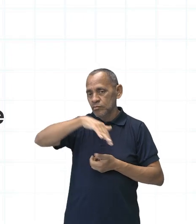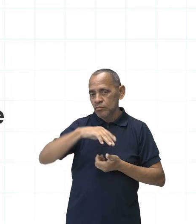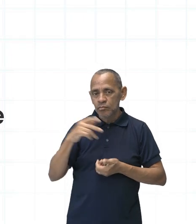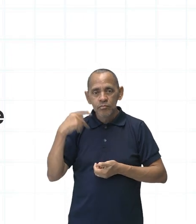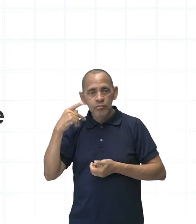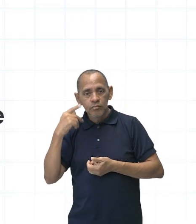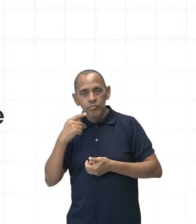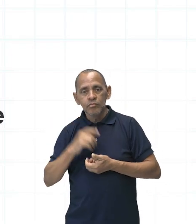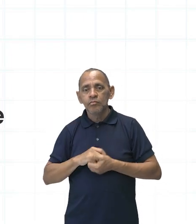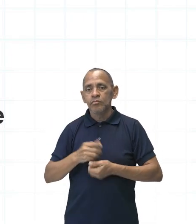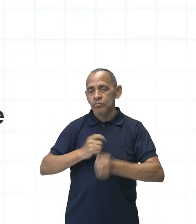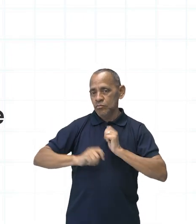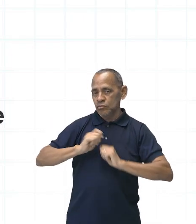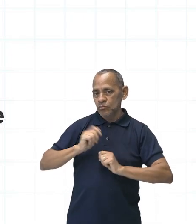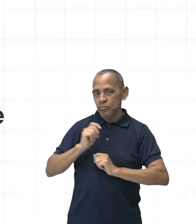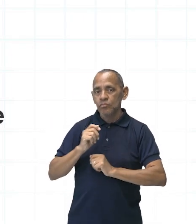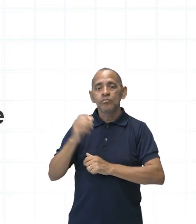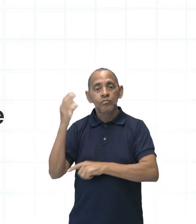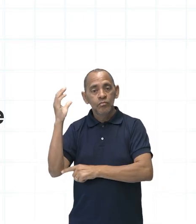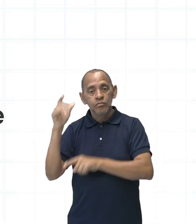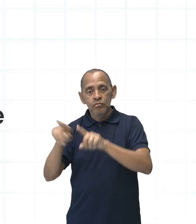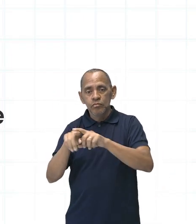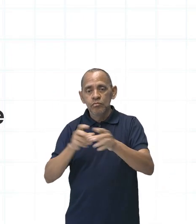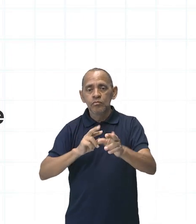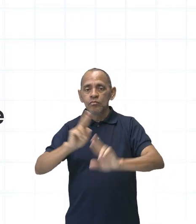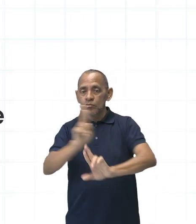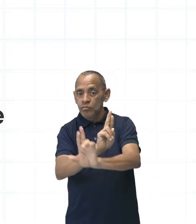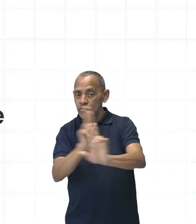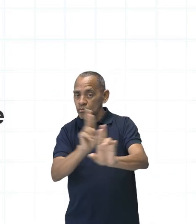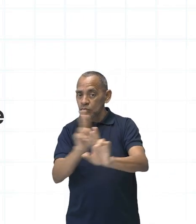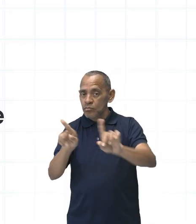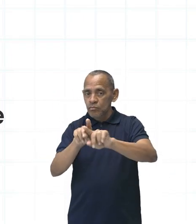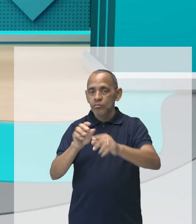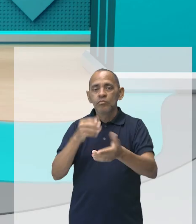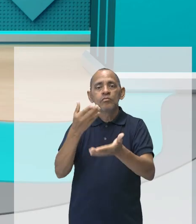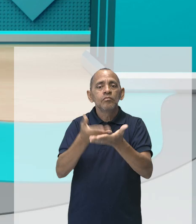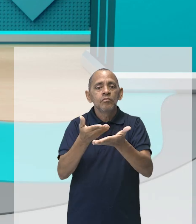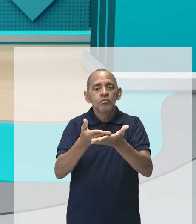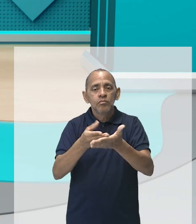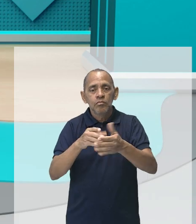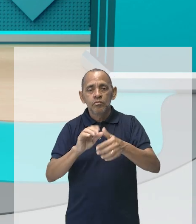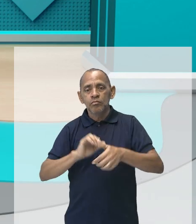científico com relação ao compartilhamento de estudos e de conhecimentos.